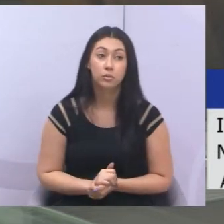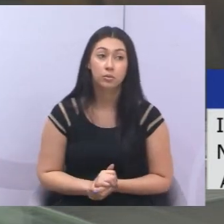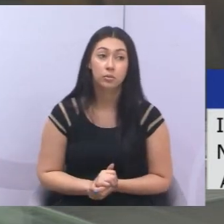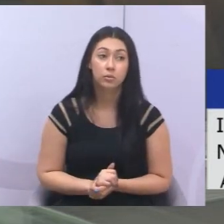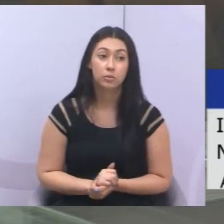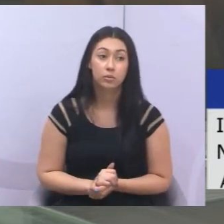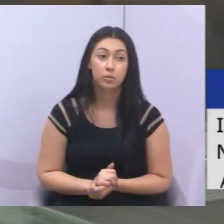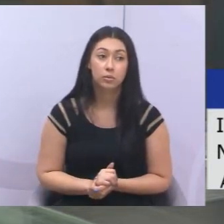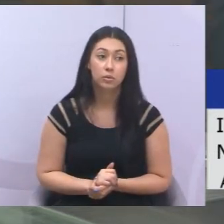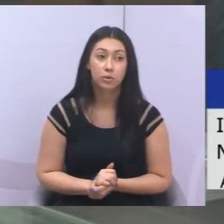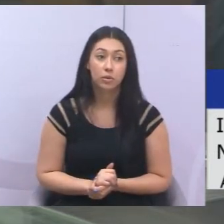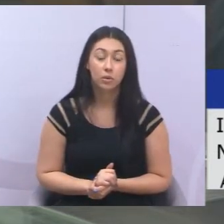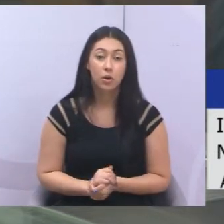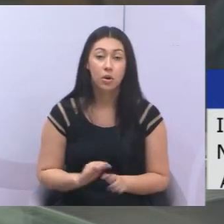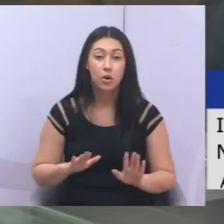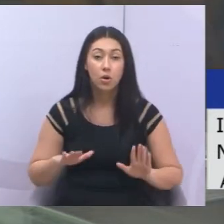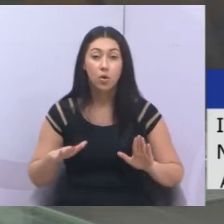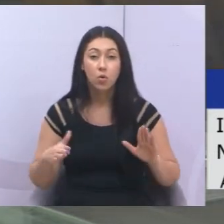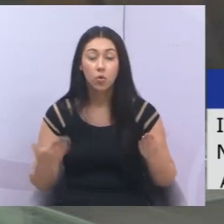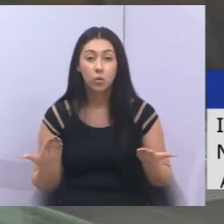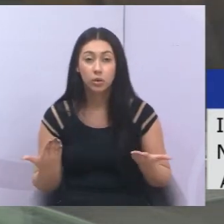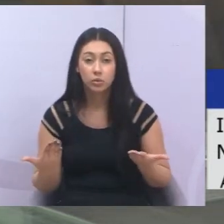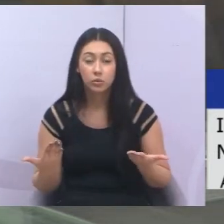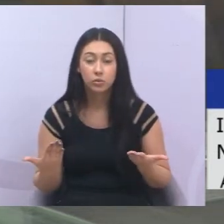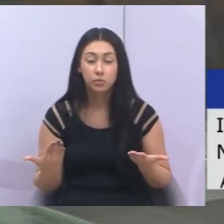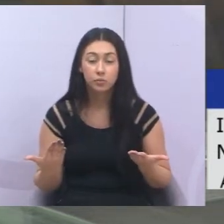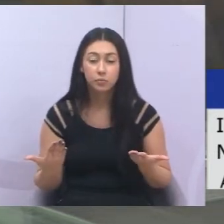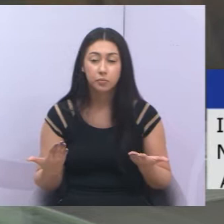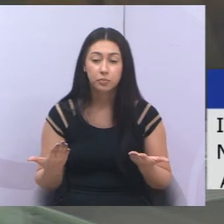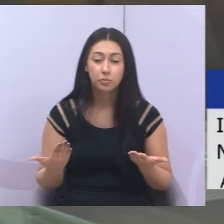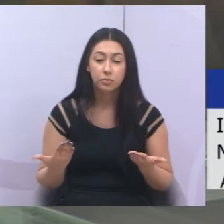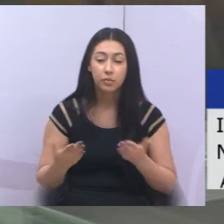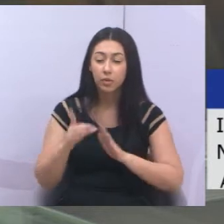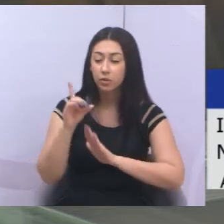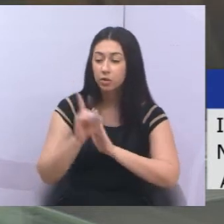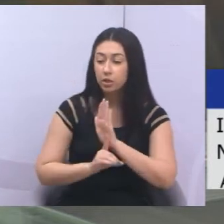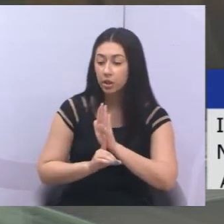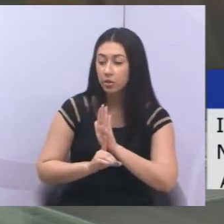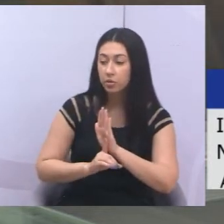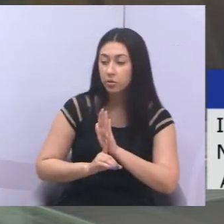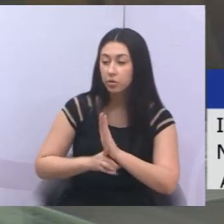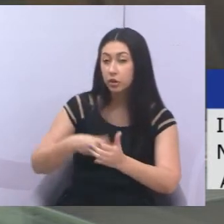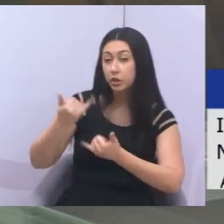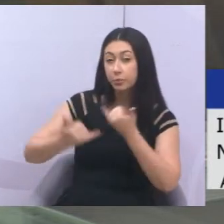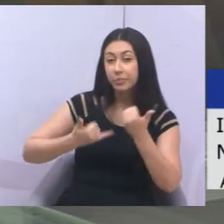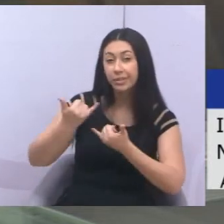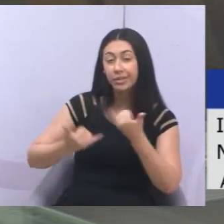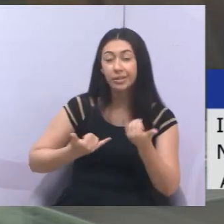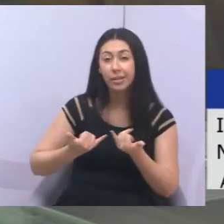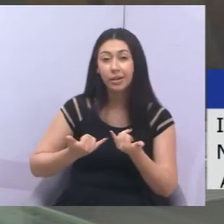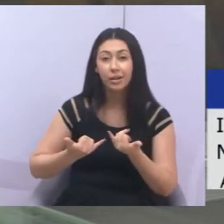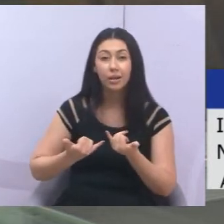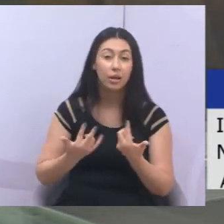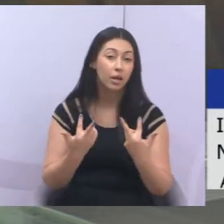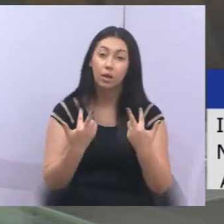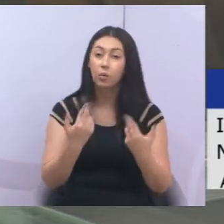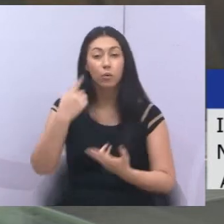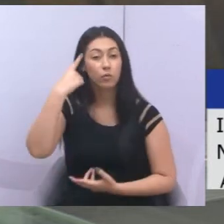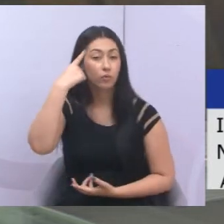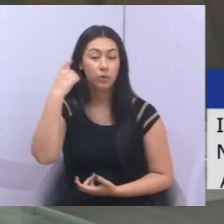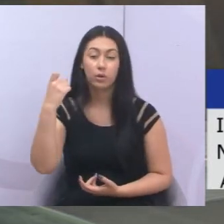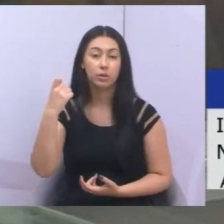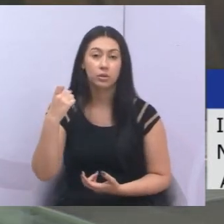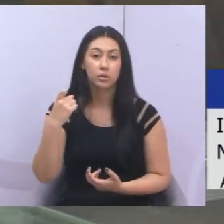se retirar da criança o direito à infância já é um ato de violência. E